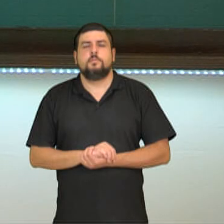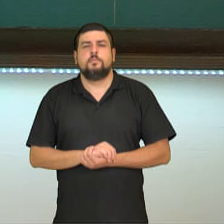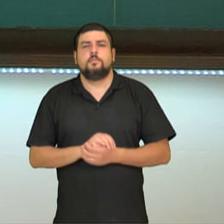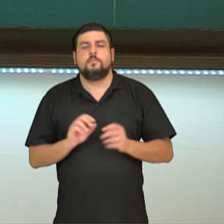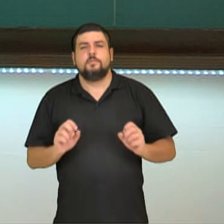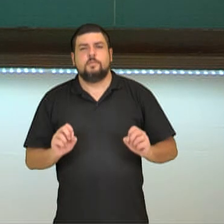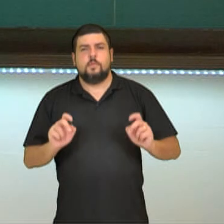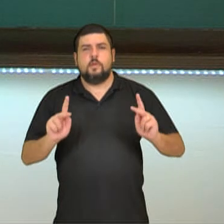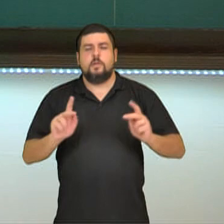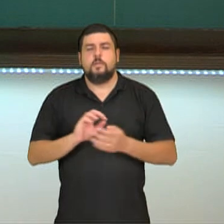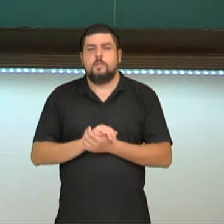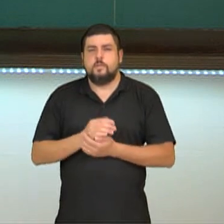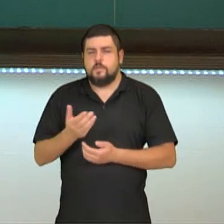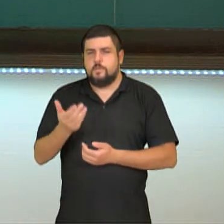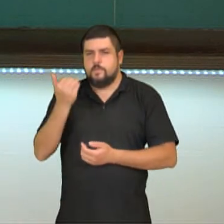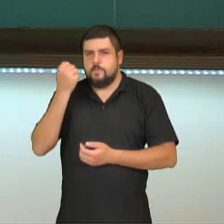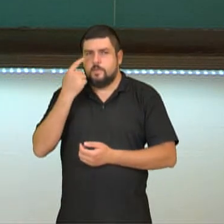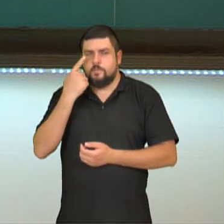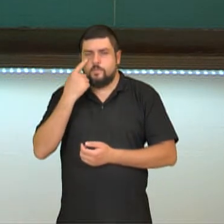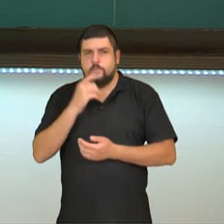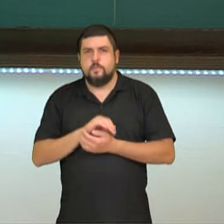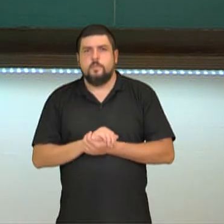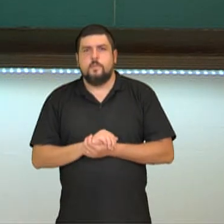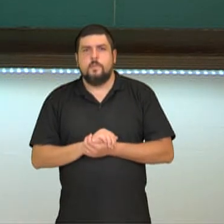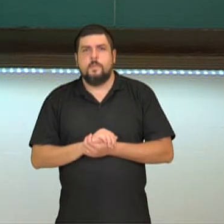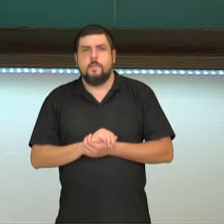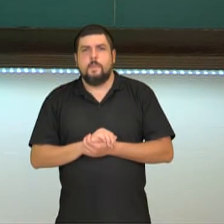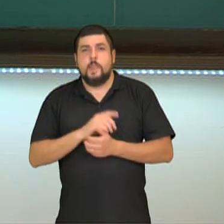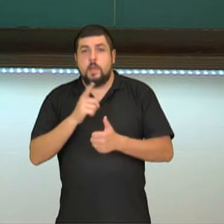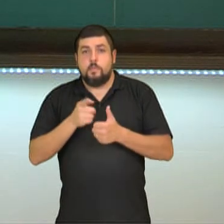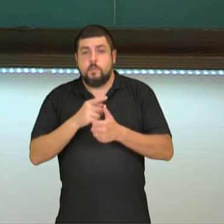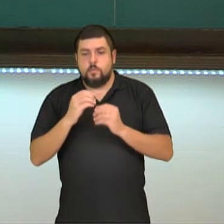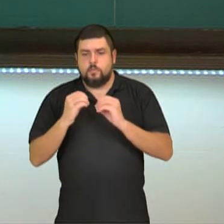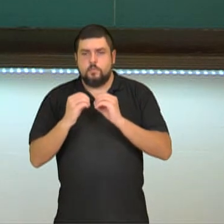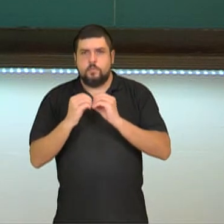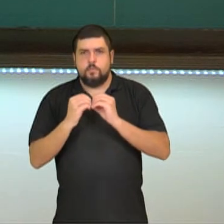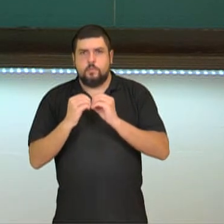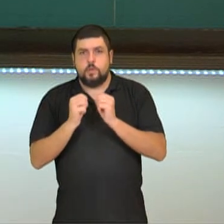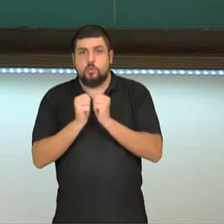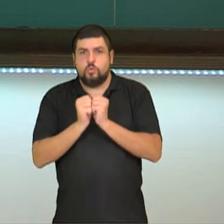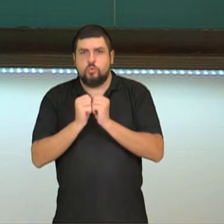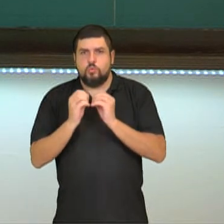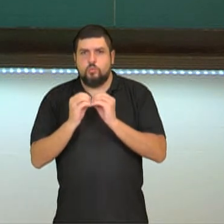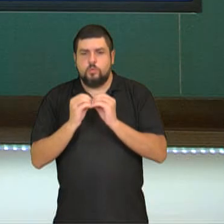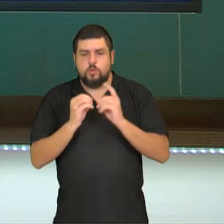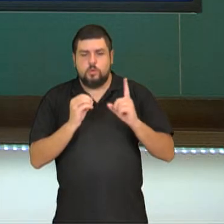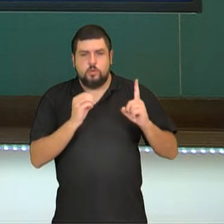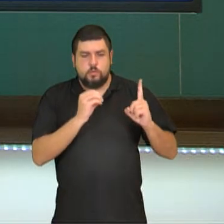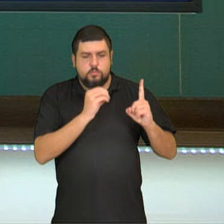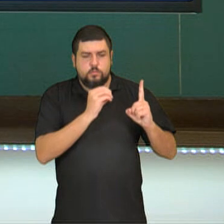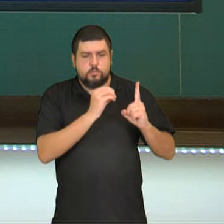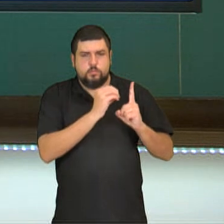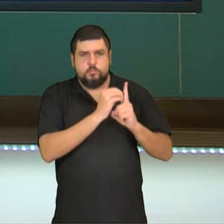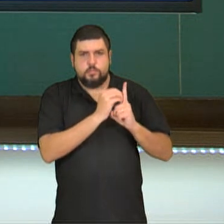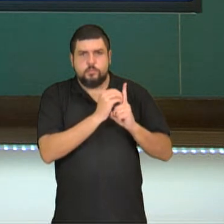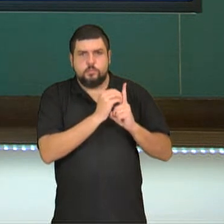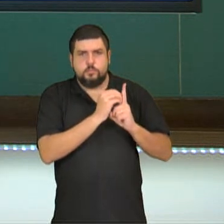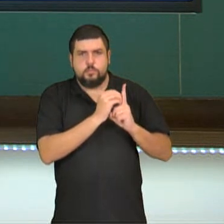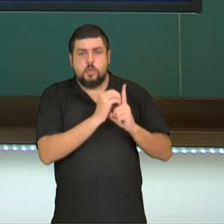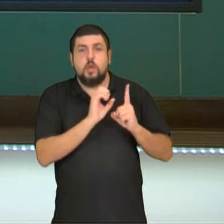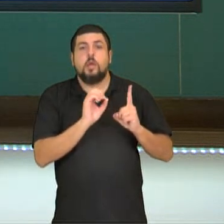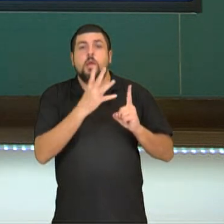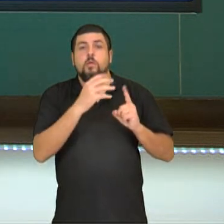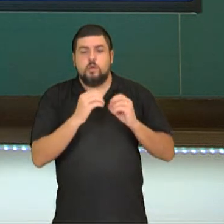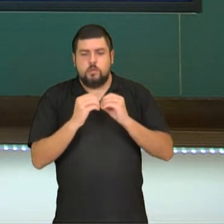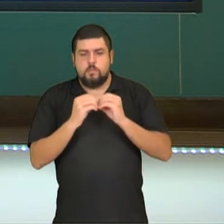Ok, então vamos lá, gente. Então, olha só, eu vou aproximar o corpo indutor, o que ele vai causar? Uma separação de cargas nas duas